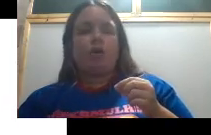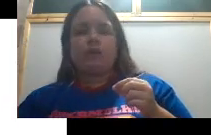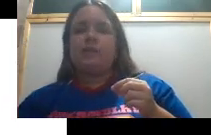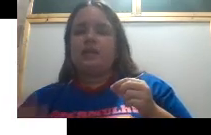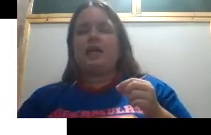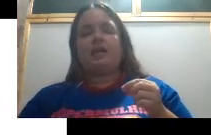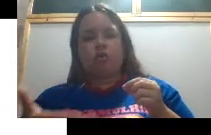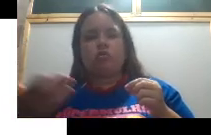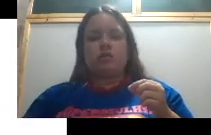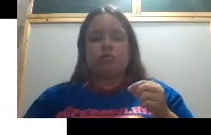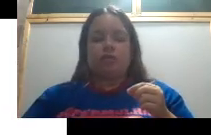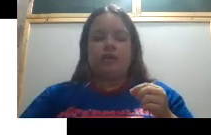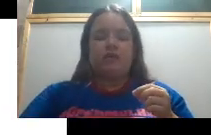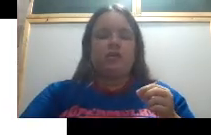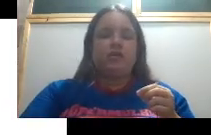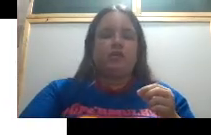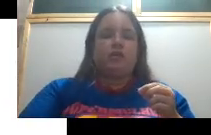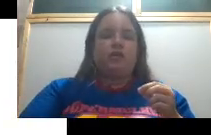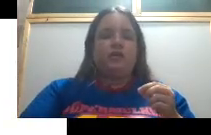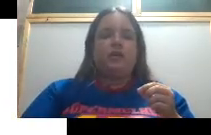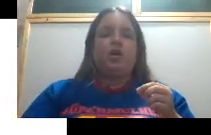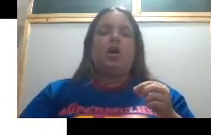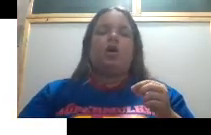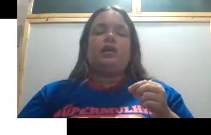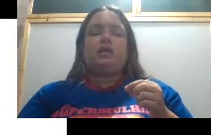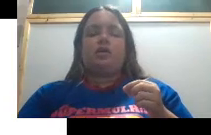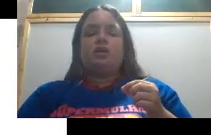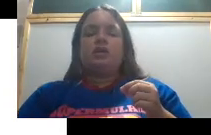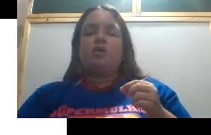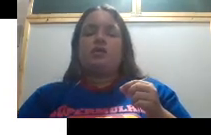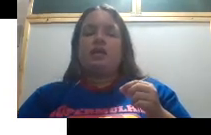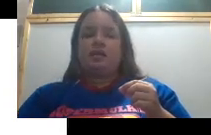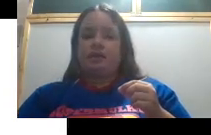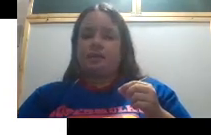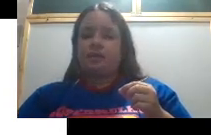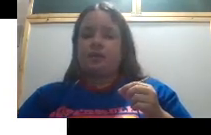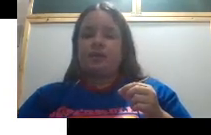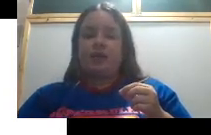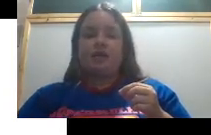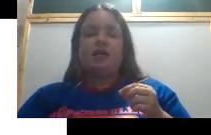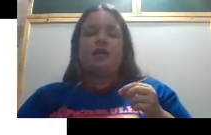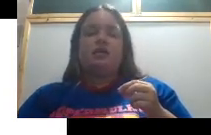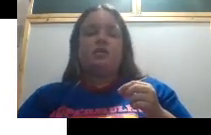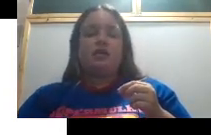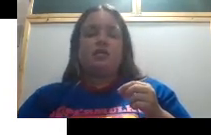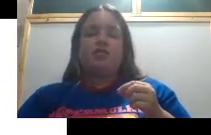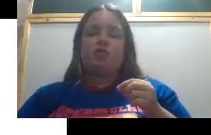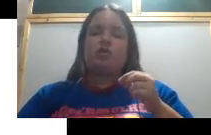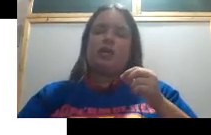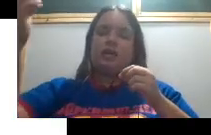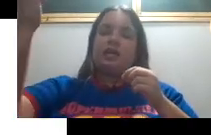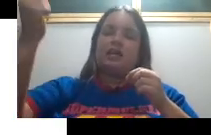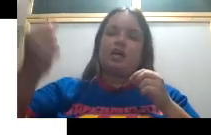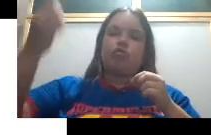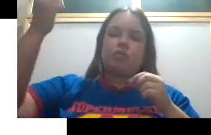surgiu a outra Bandeira aqui nós usamos né e olha aqui ó e coisa linda é então